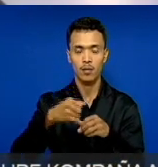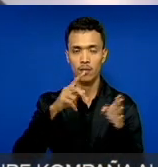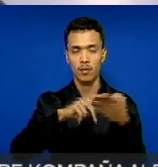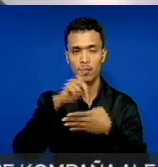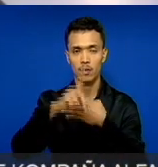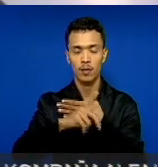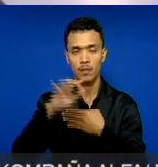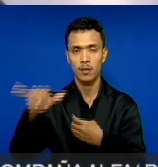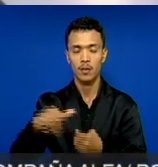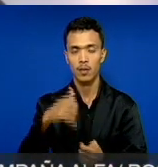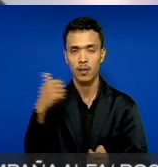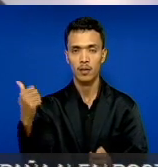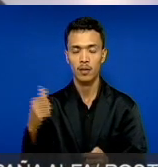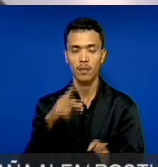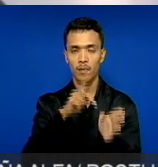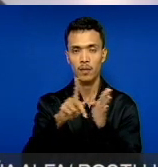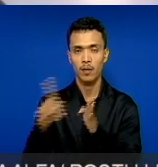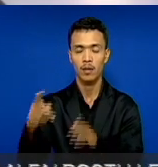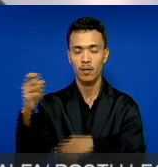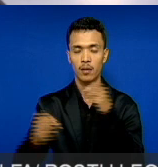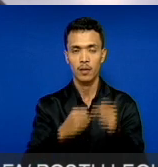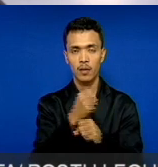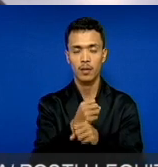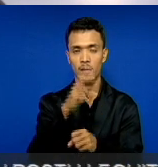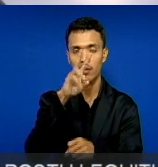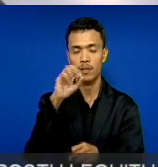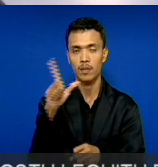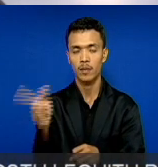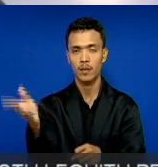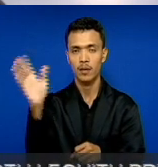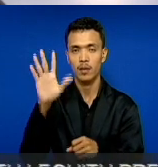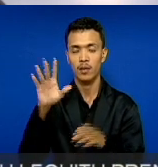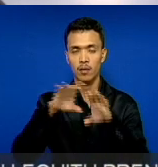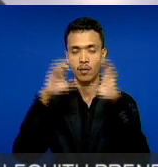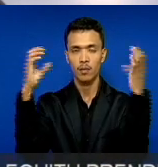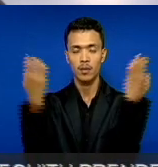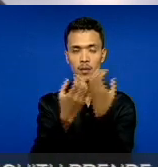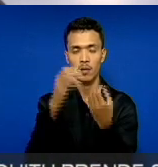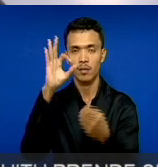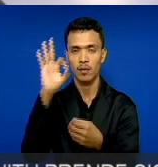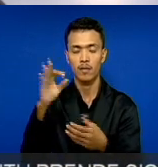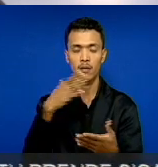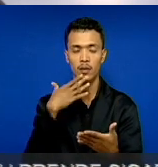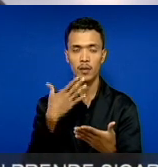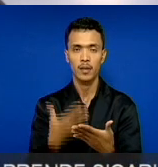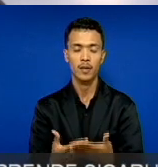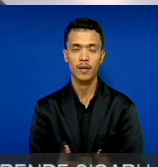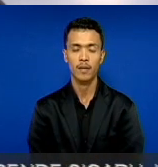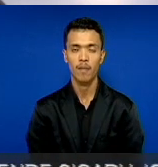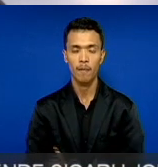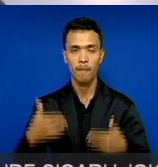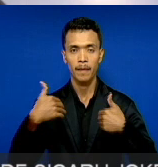ação anual 2025, Comissão EFI Nia, passa com unanimidade. E